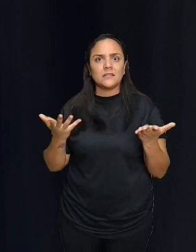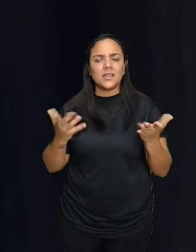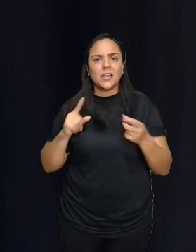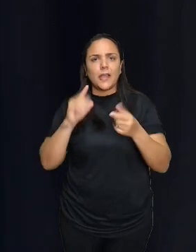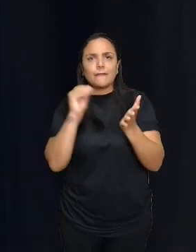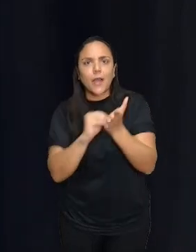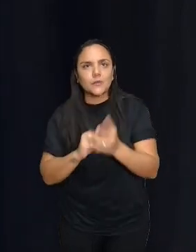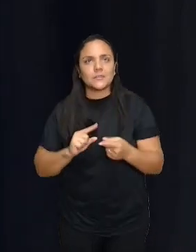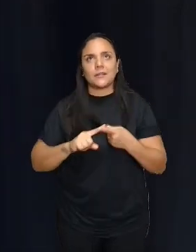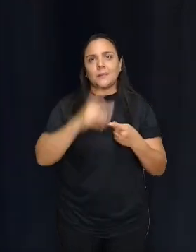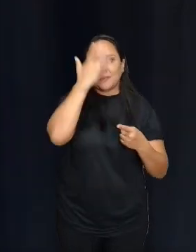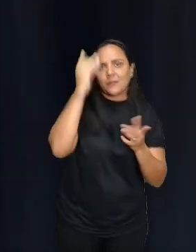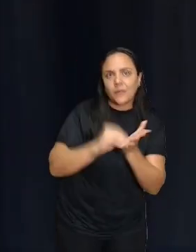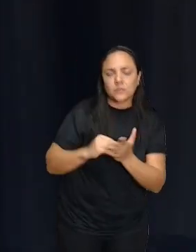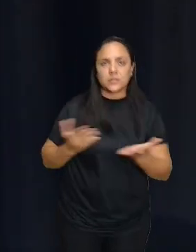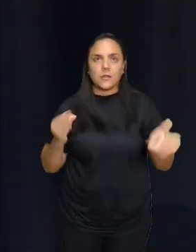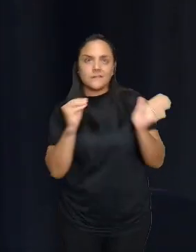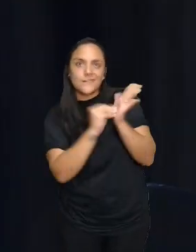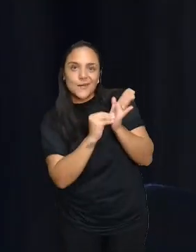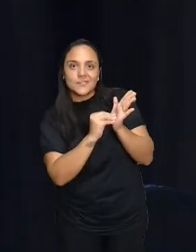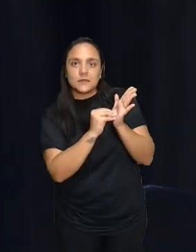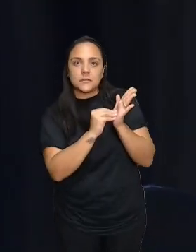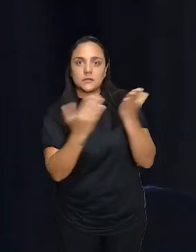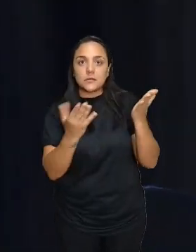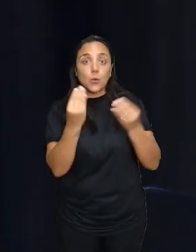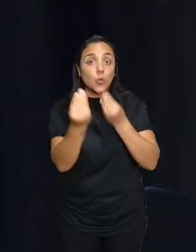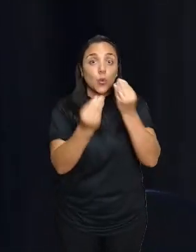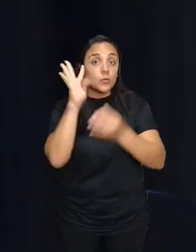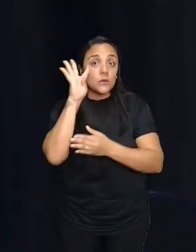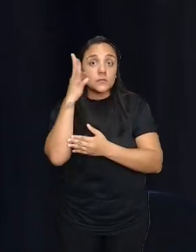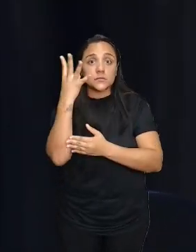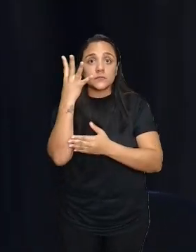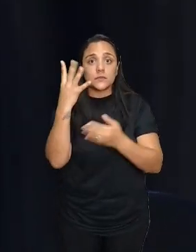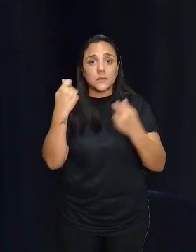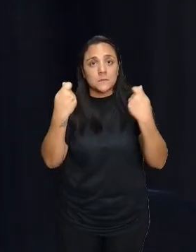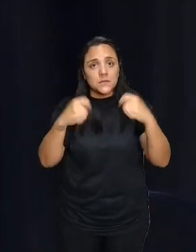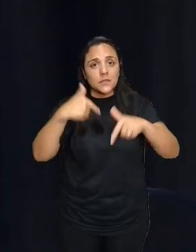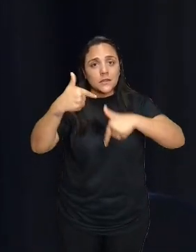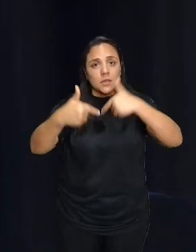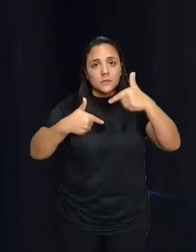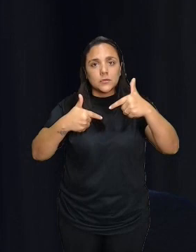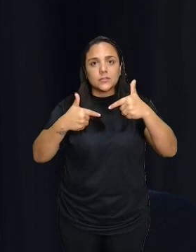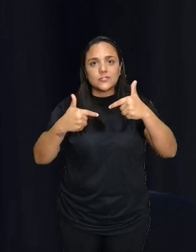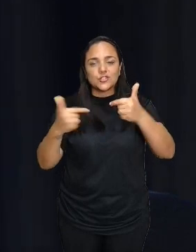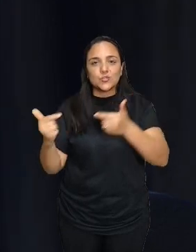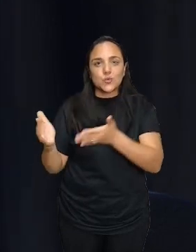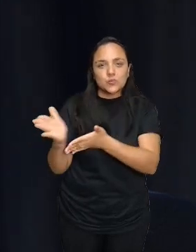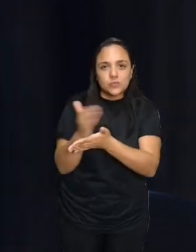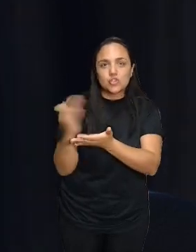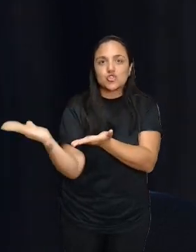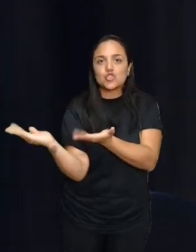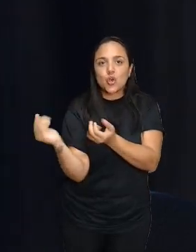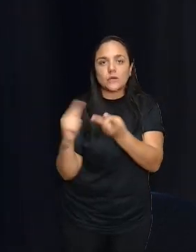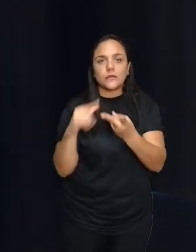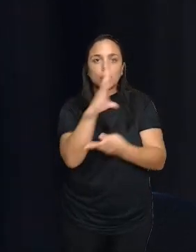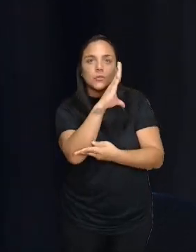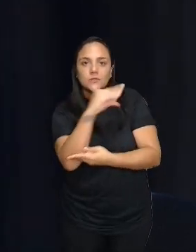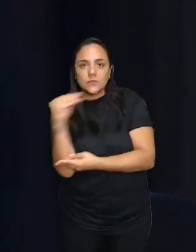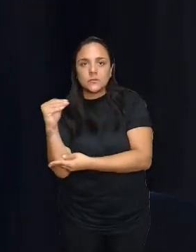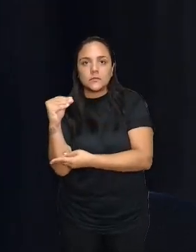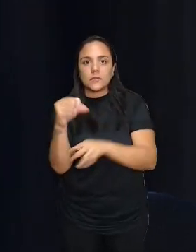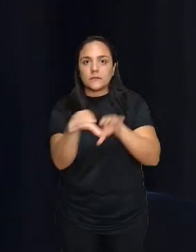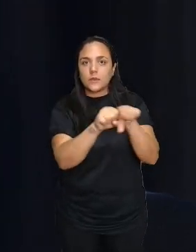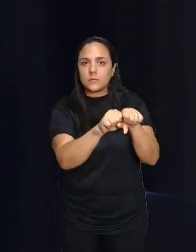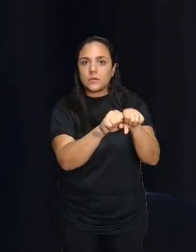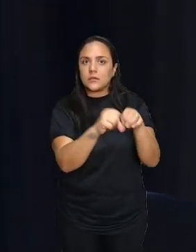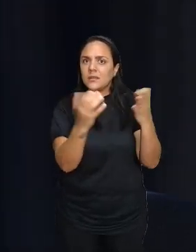falta... Ah, não, como que a gente resolve isso? Vamos fazer um trabalho ali com jovens, com adolescentes e vamos formar eles. Por que que